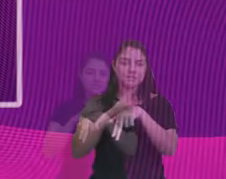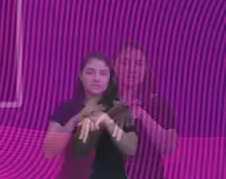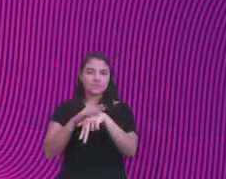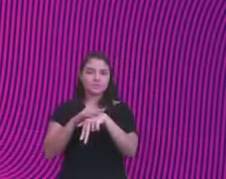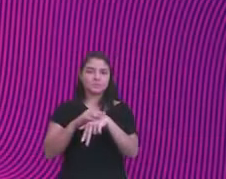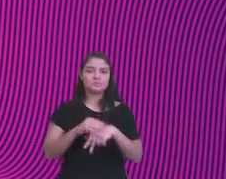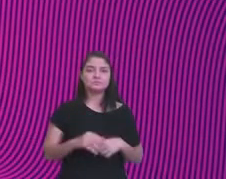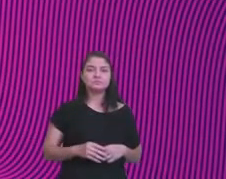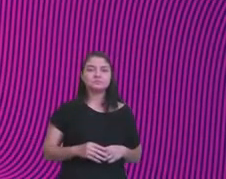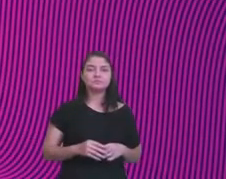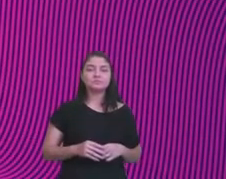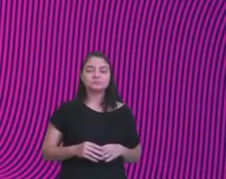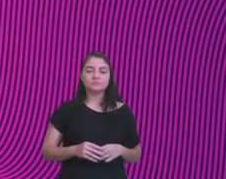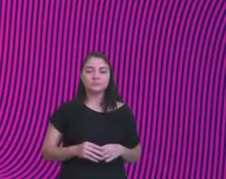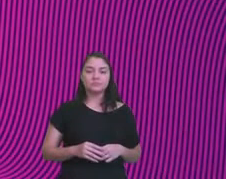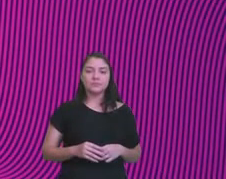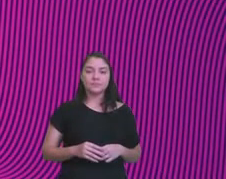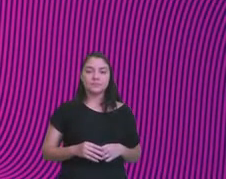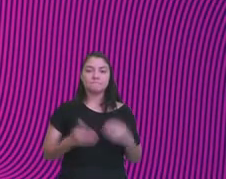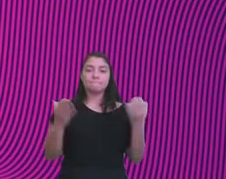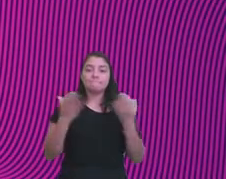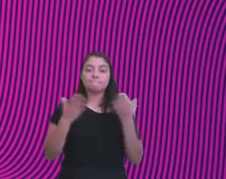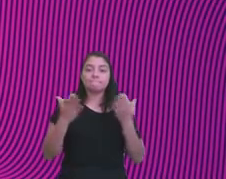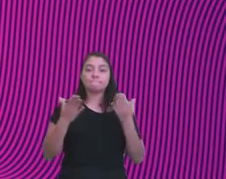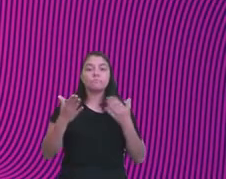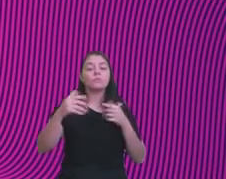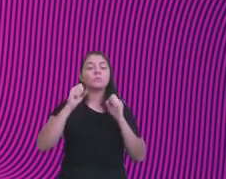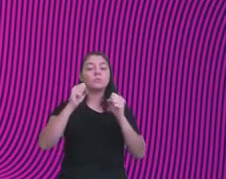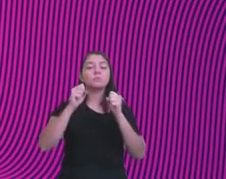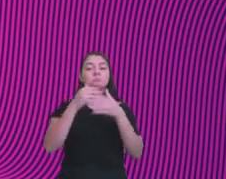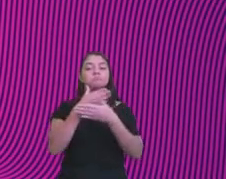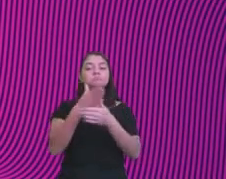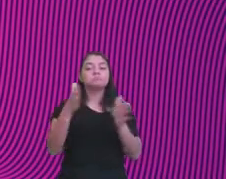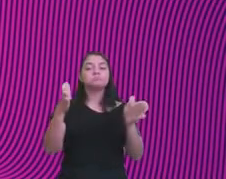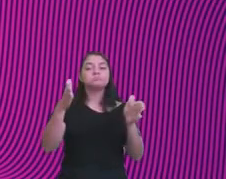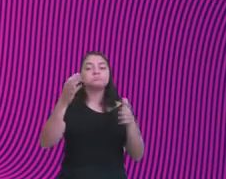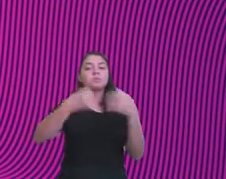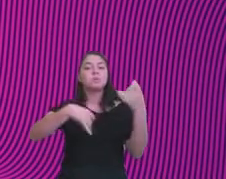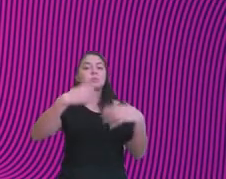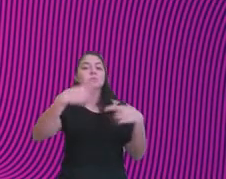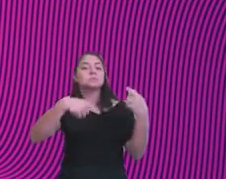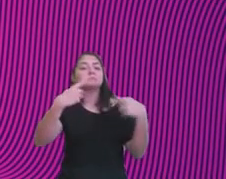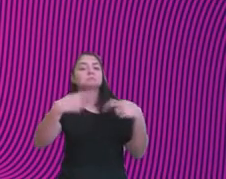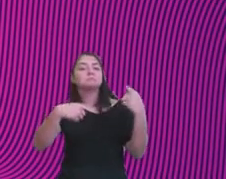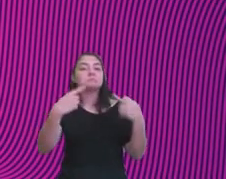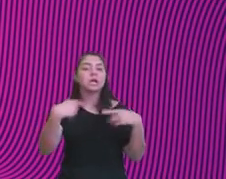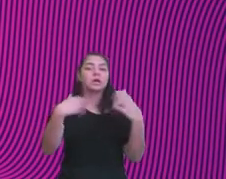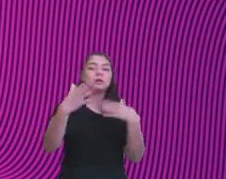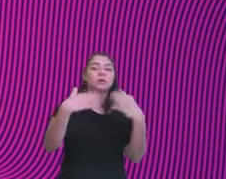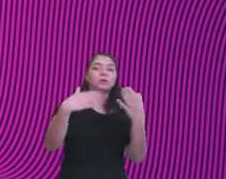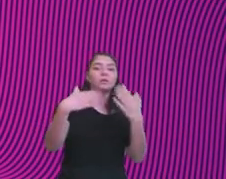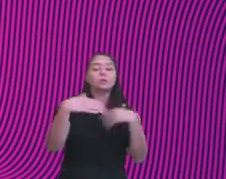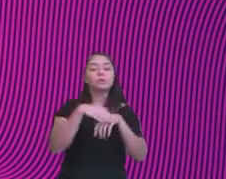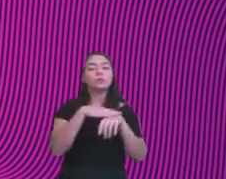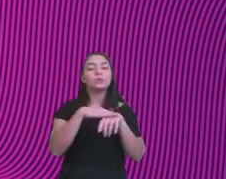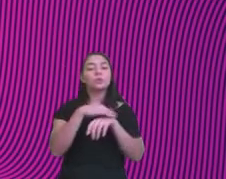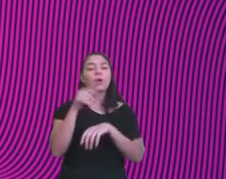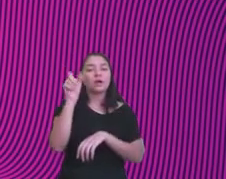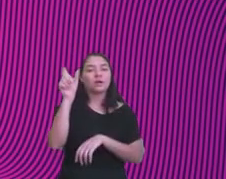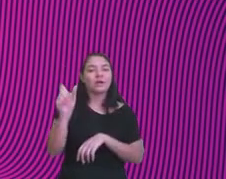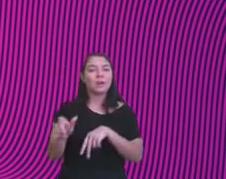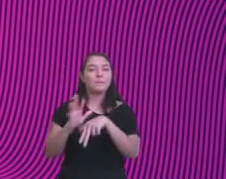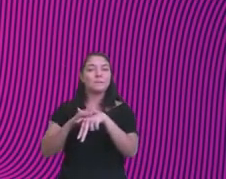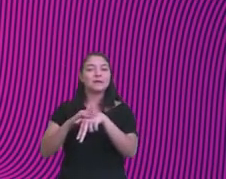aí a gente abre para discussão desse caso clínico 4, queria